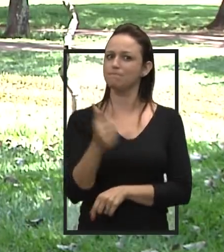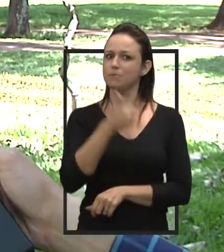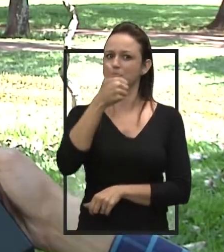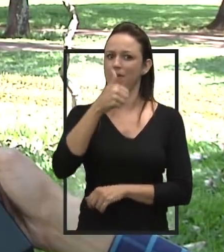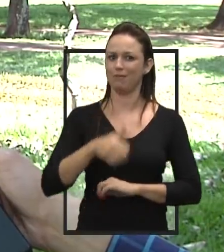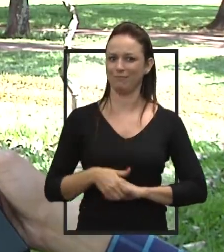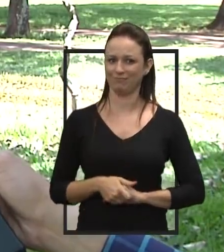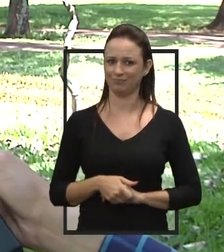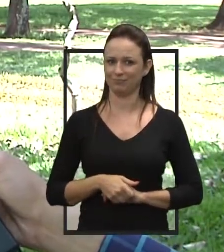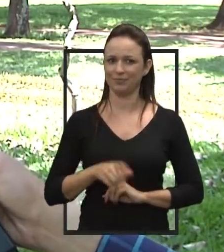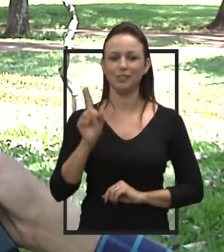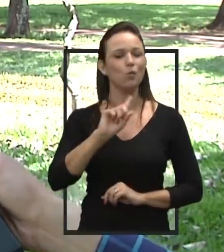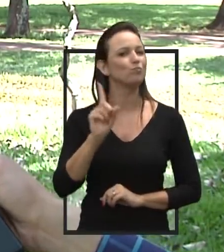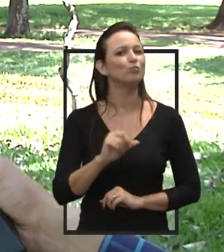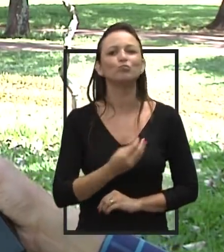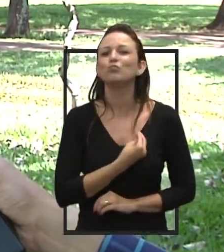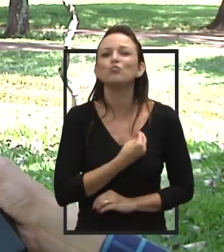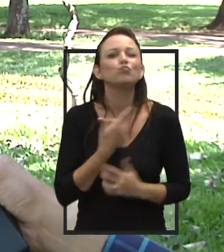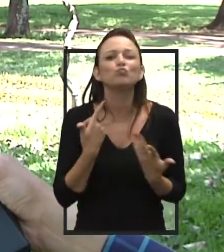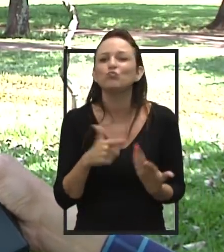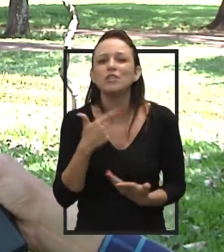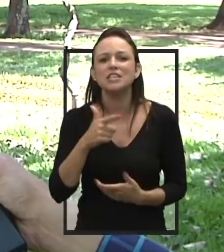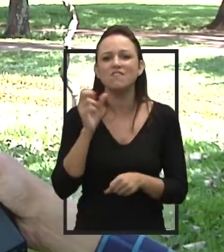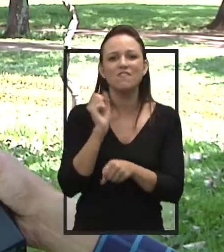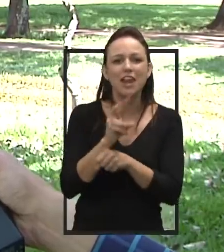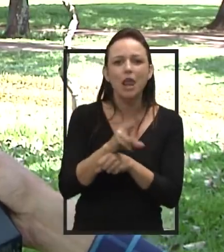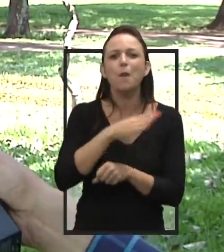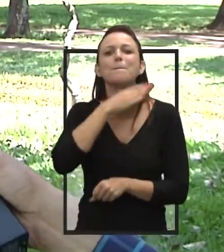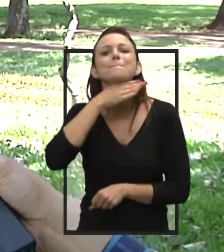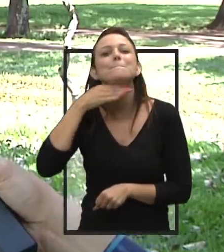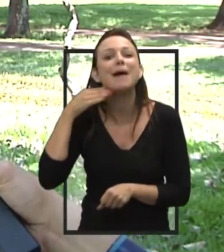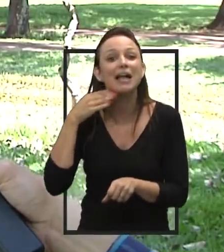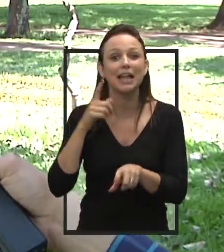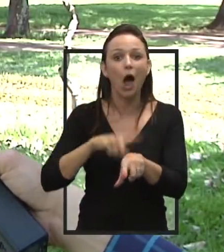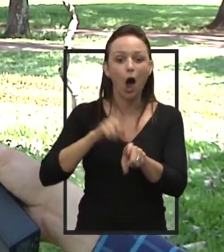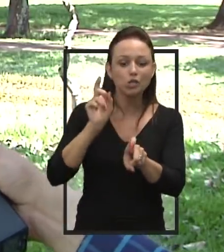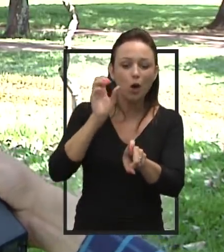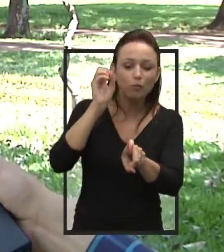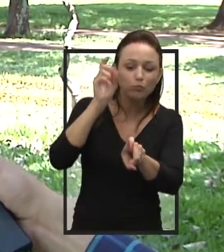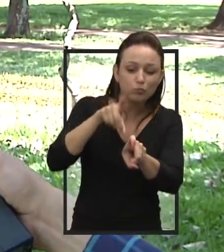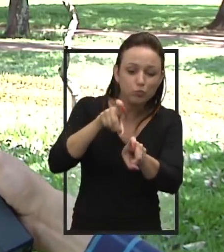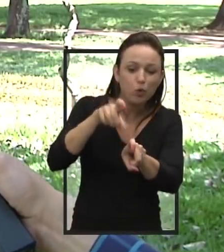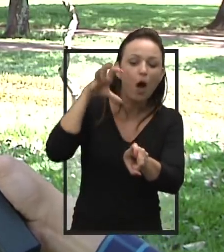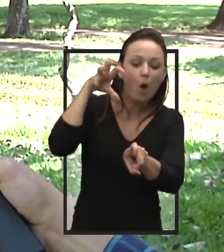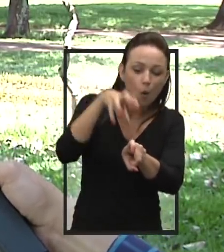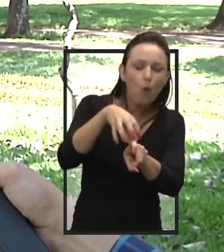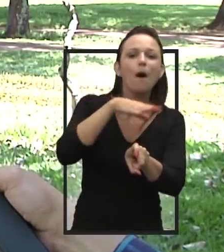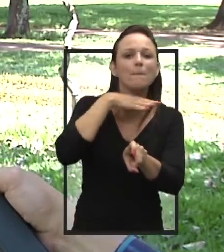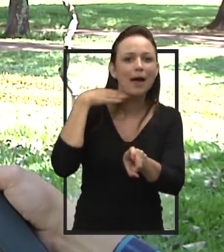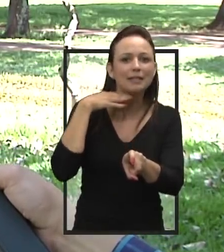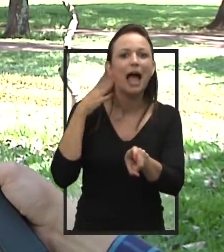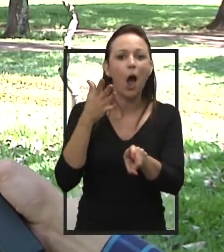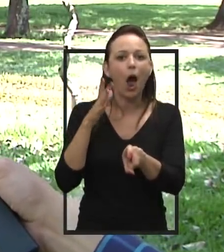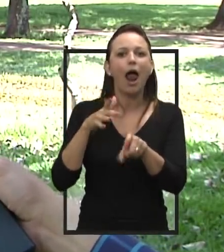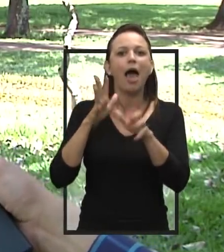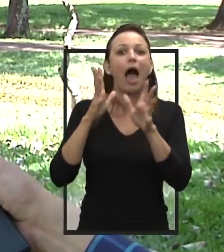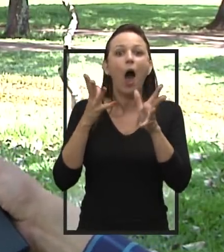primeiro. Então não existe. O veneno ele pode matar o escorpião que cai em cima, mas ele não